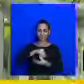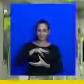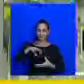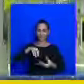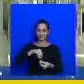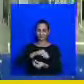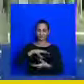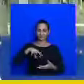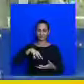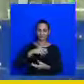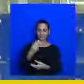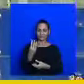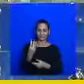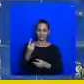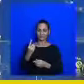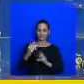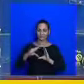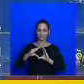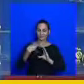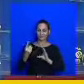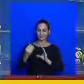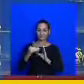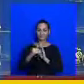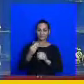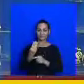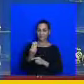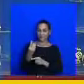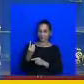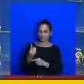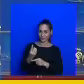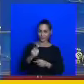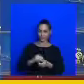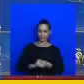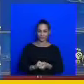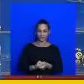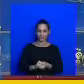Globo carregado, embaralhando. 31 bolas numeradas de 01 a 31.